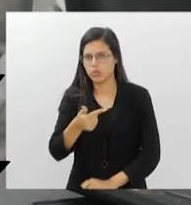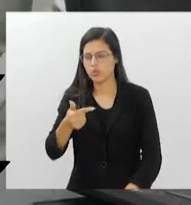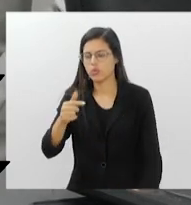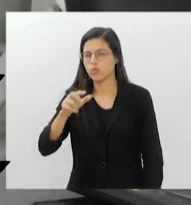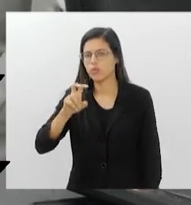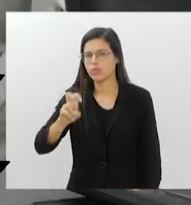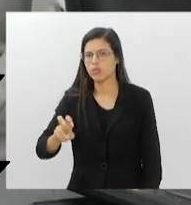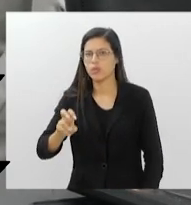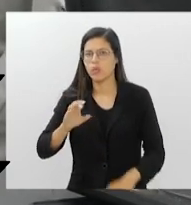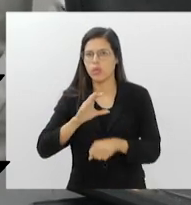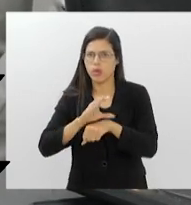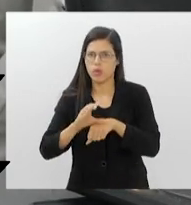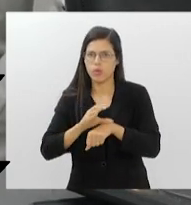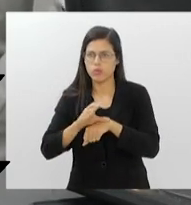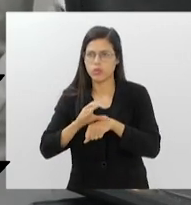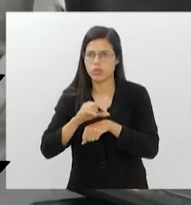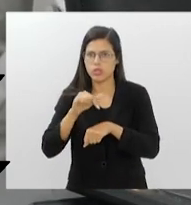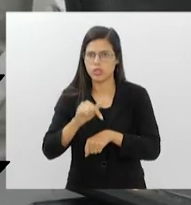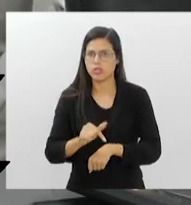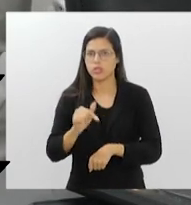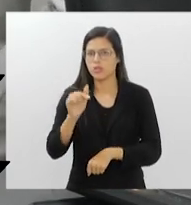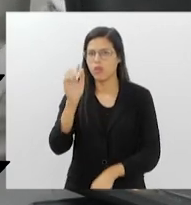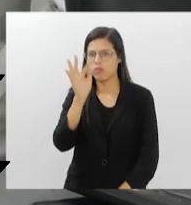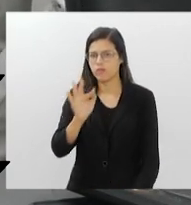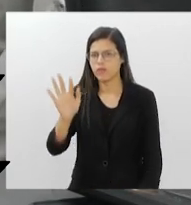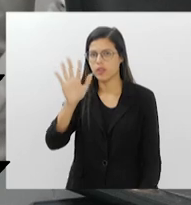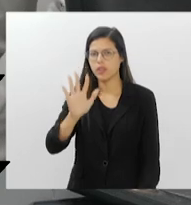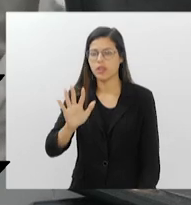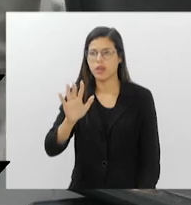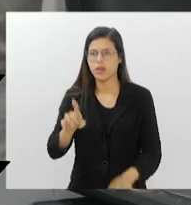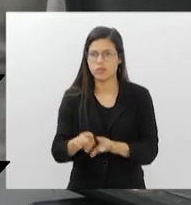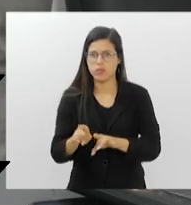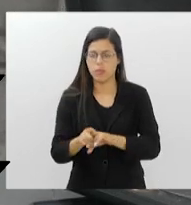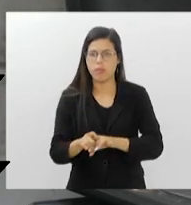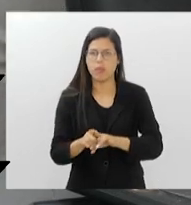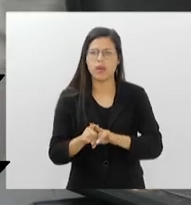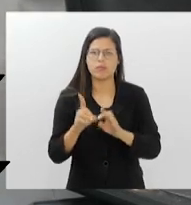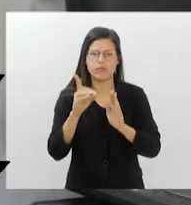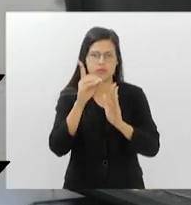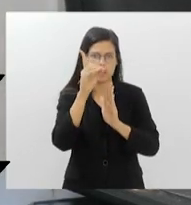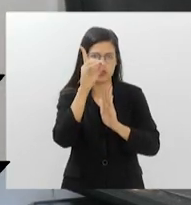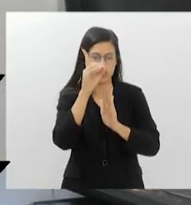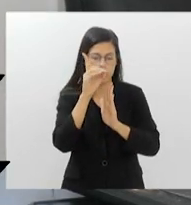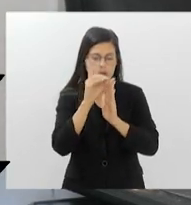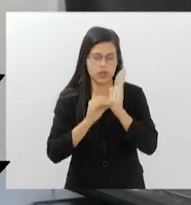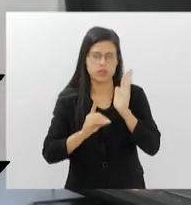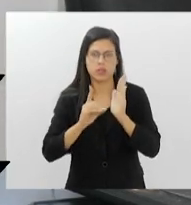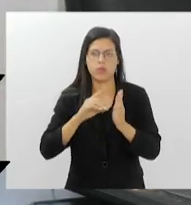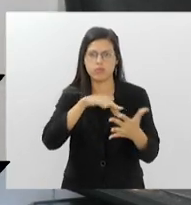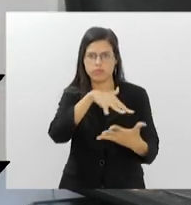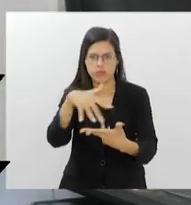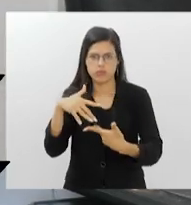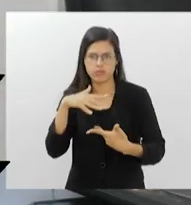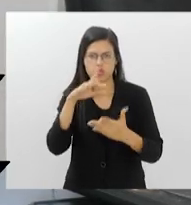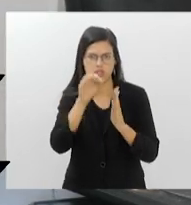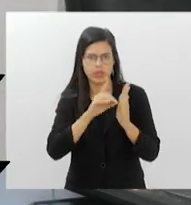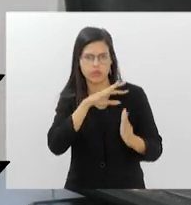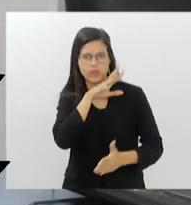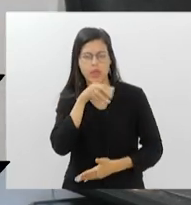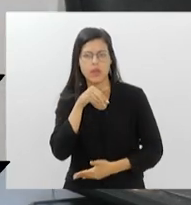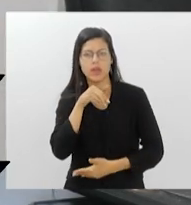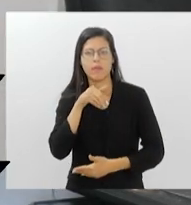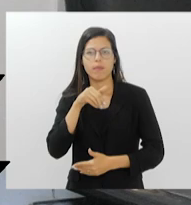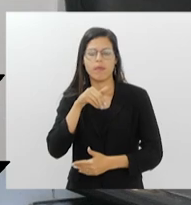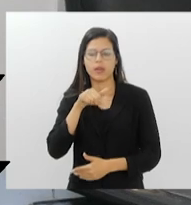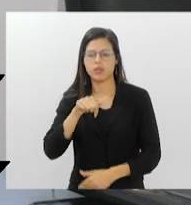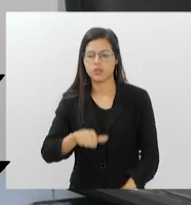Constituição da República Federativa do Brasil e da declaração universal dos direitos dos animais e revoga a lei estadual 3900 de